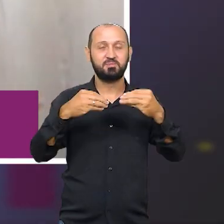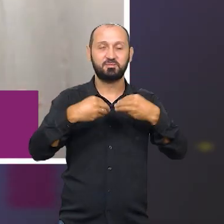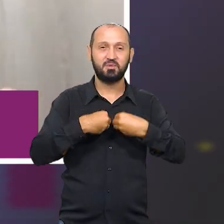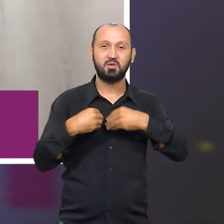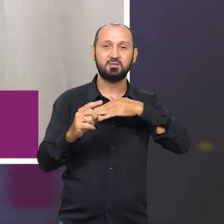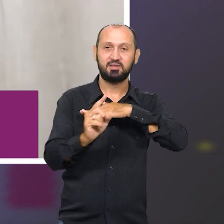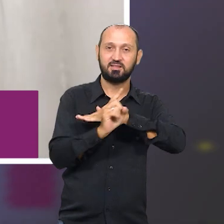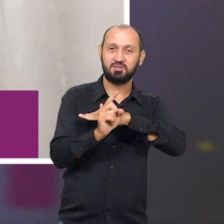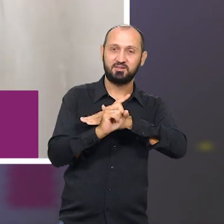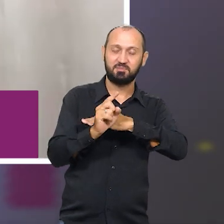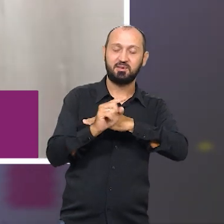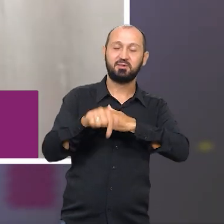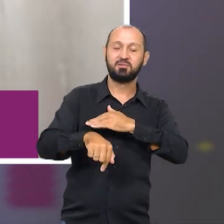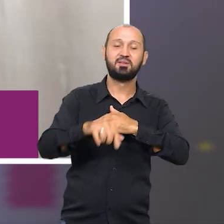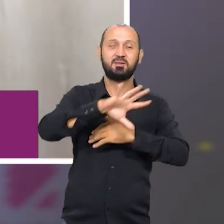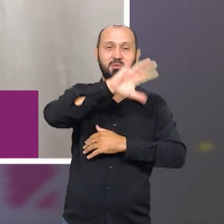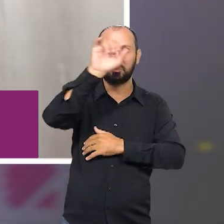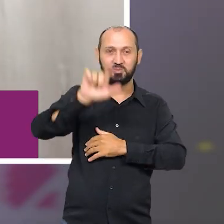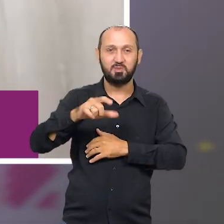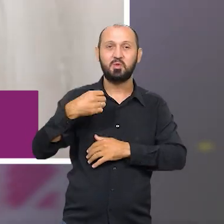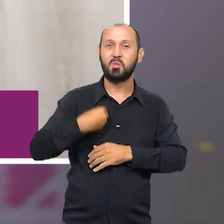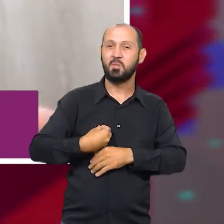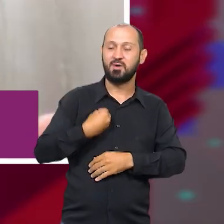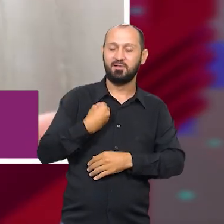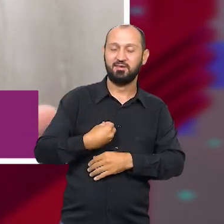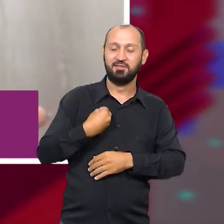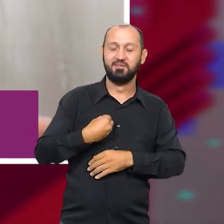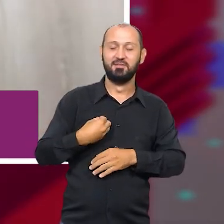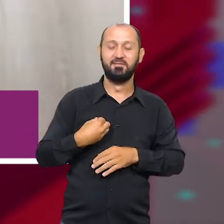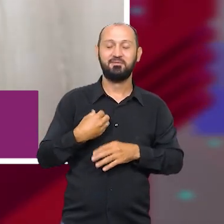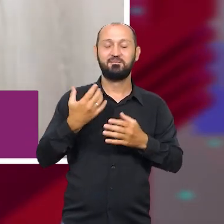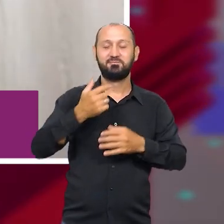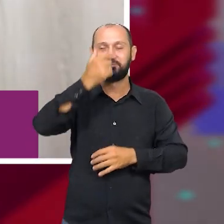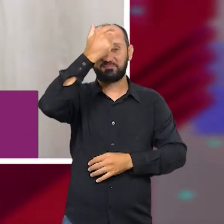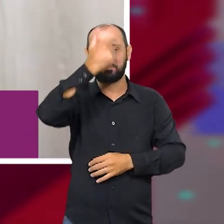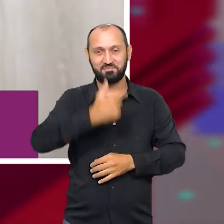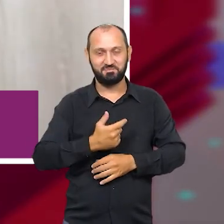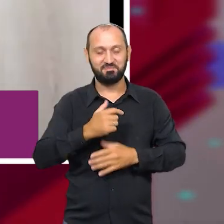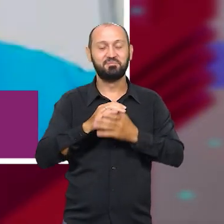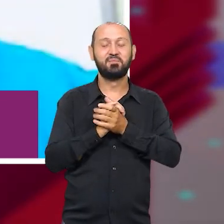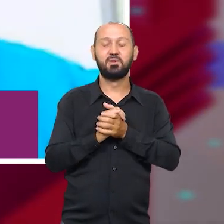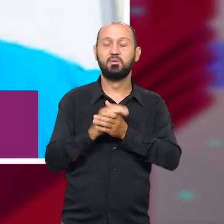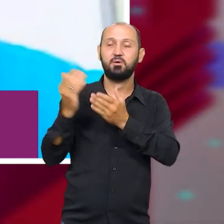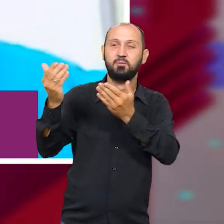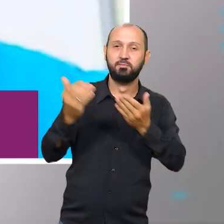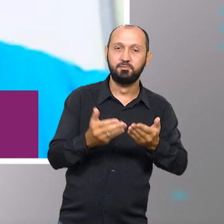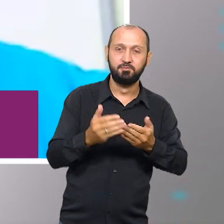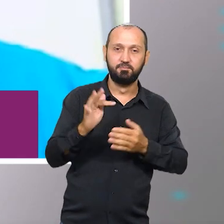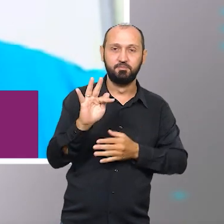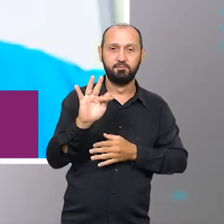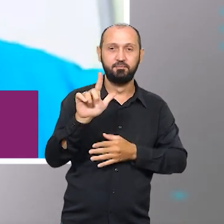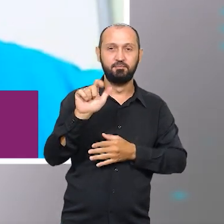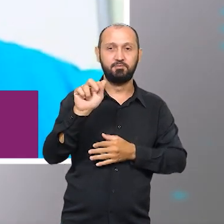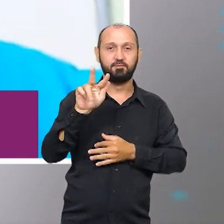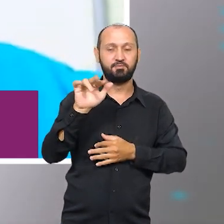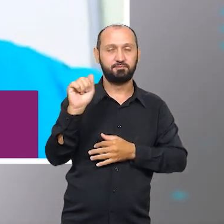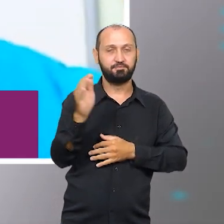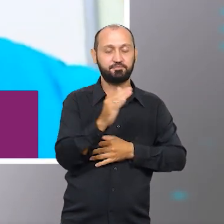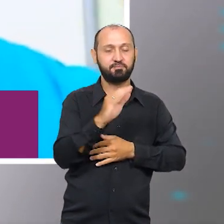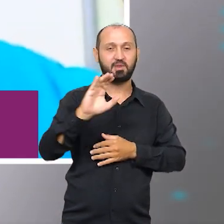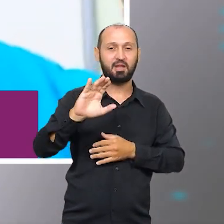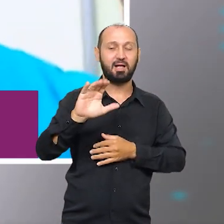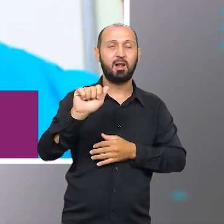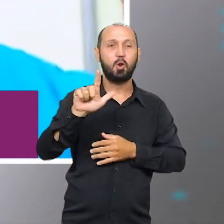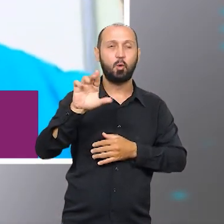com autismo aos serviços em Mato Grosso do Sul e também uma vida mais digna a essas pessoas. Eu convido aqui, então, a Flávia